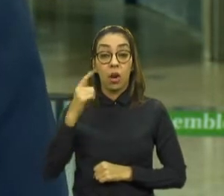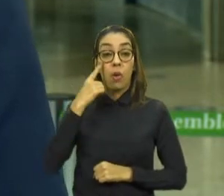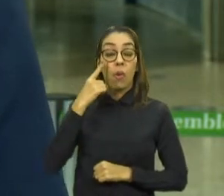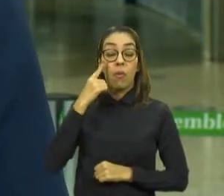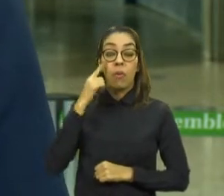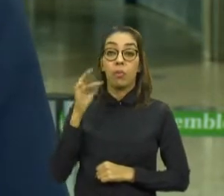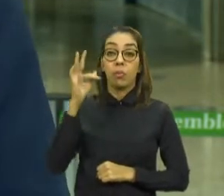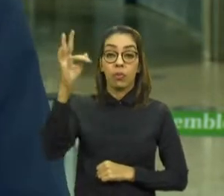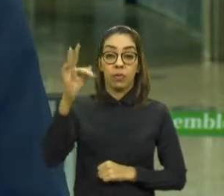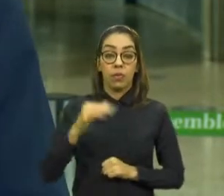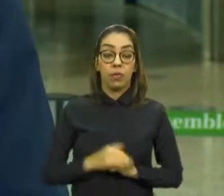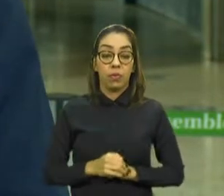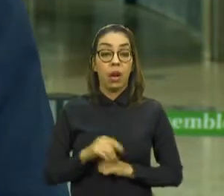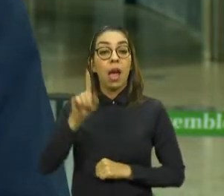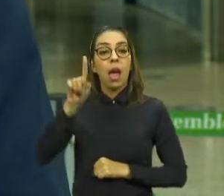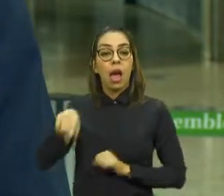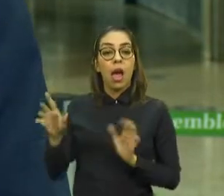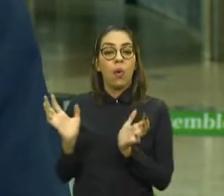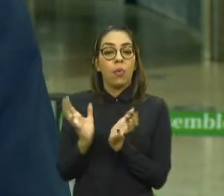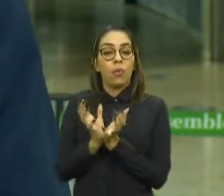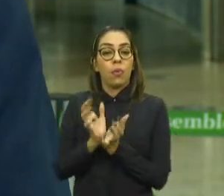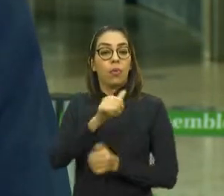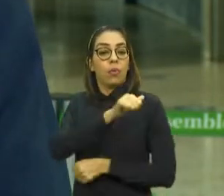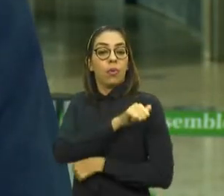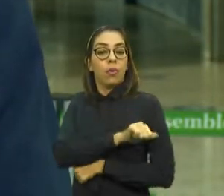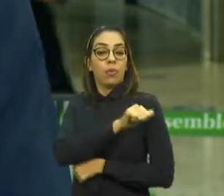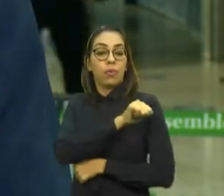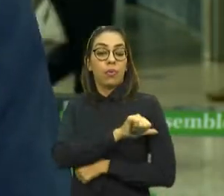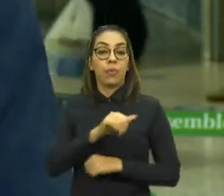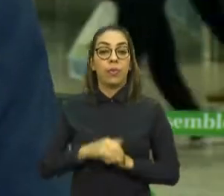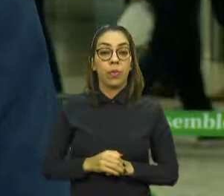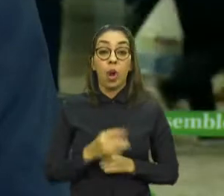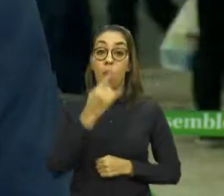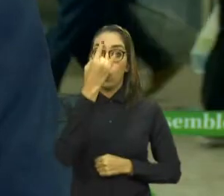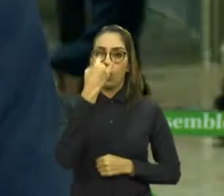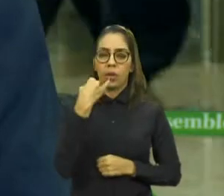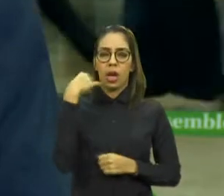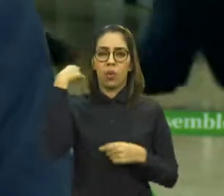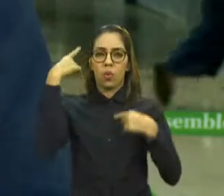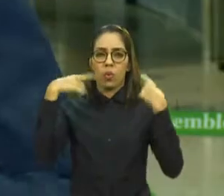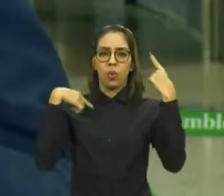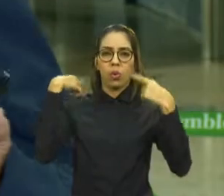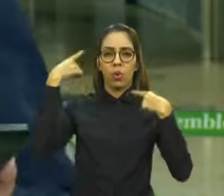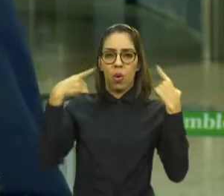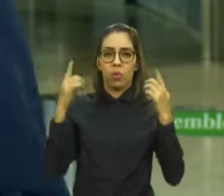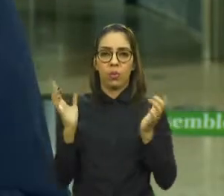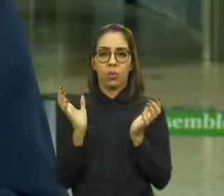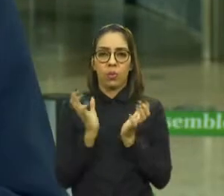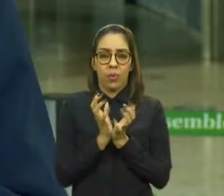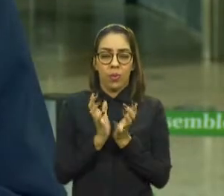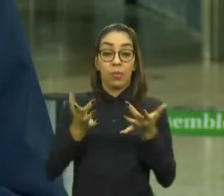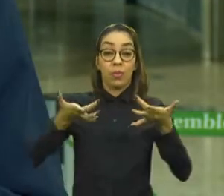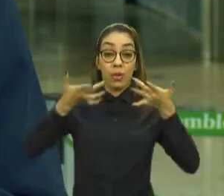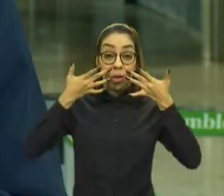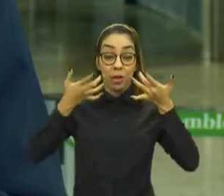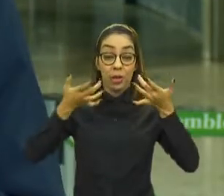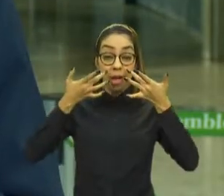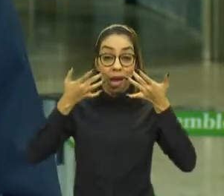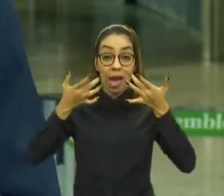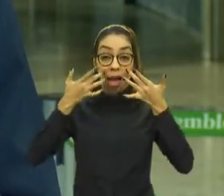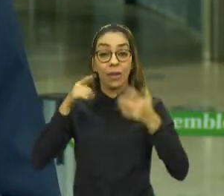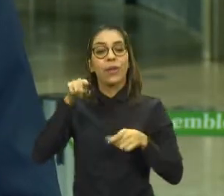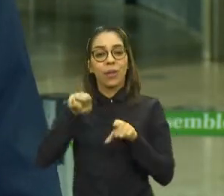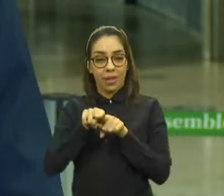do Rio de Janeiro. Também tem outro espetáculo, Cego e o Louco, da Lunática Companhia de Teatro, que é também do Rio de Janeiro.